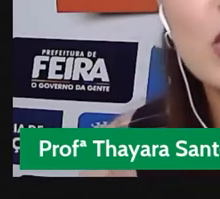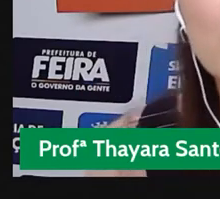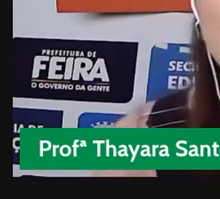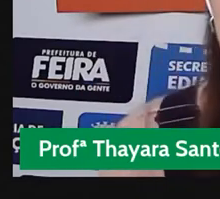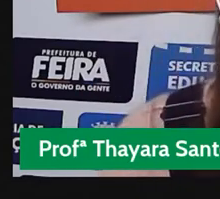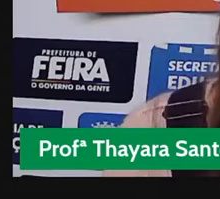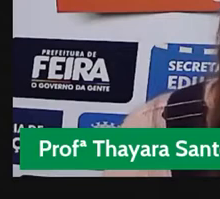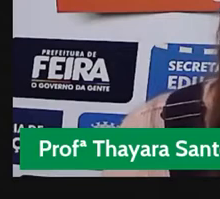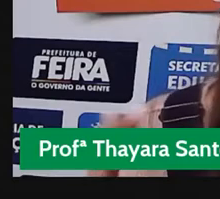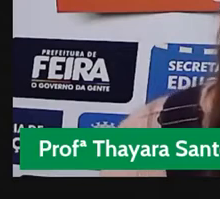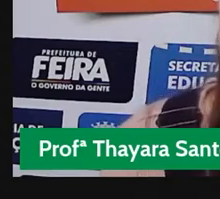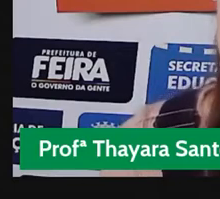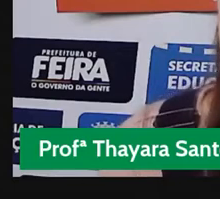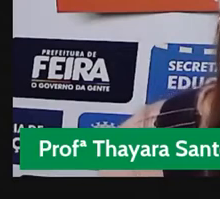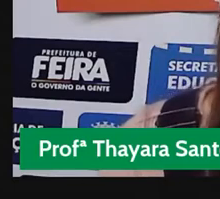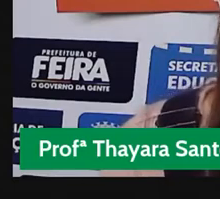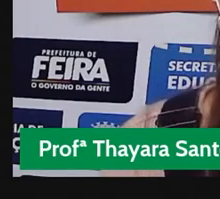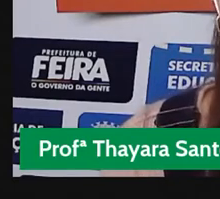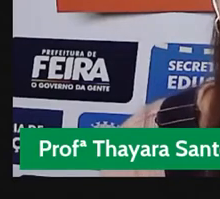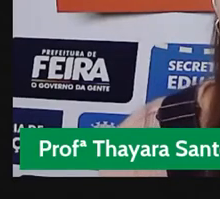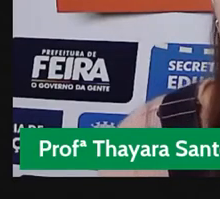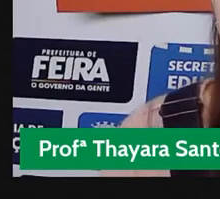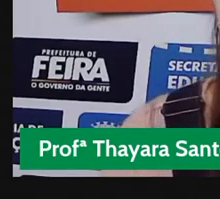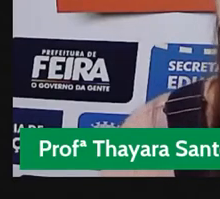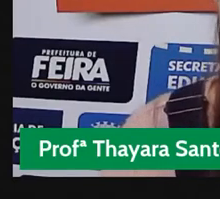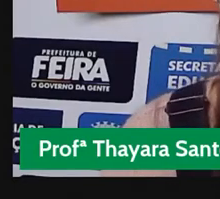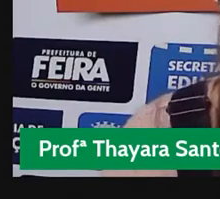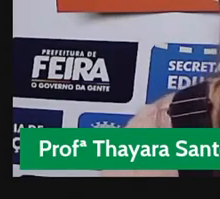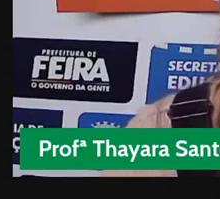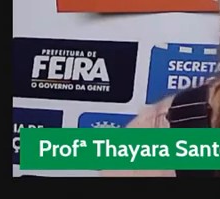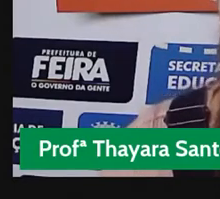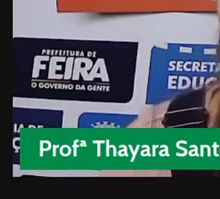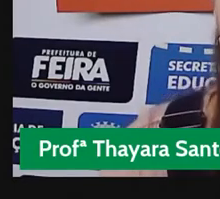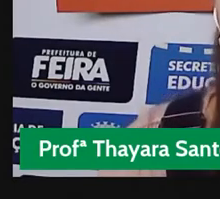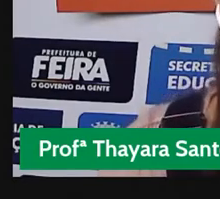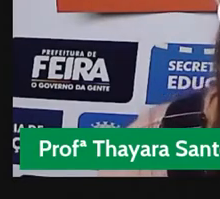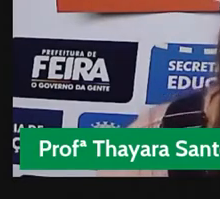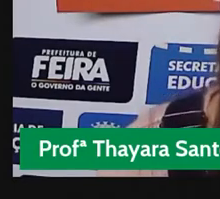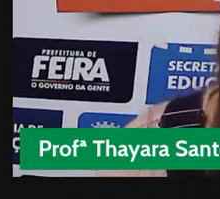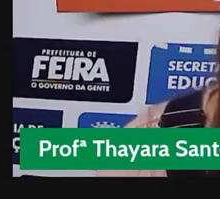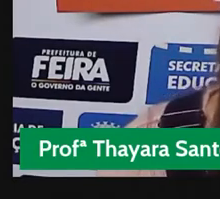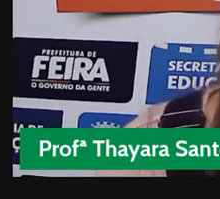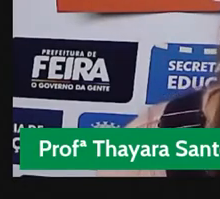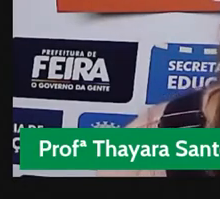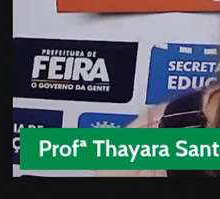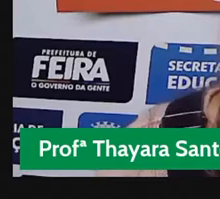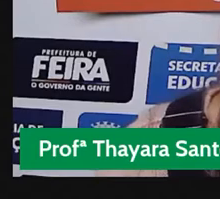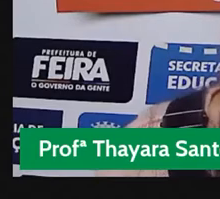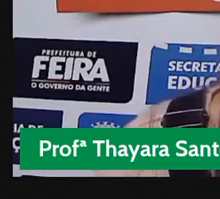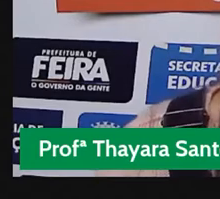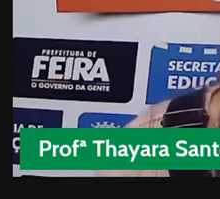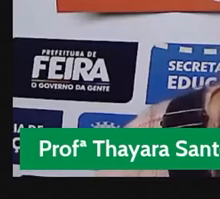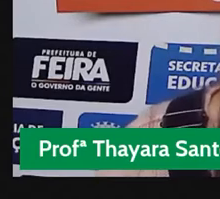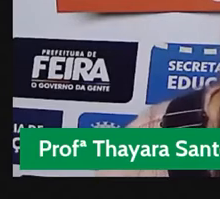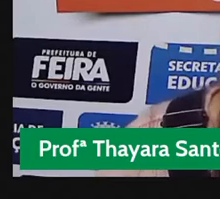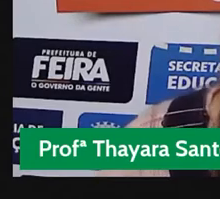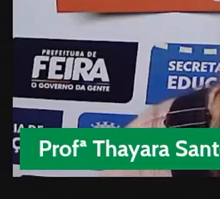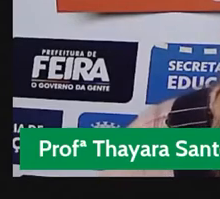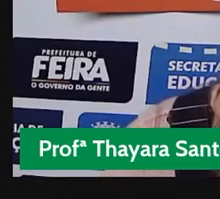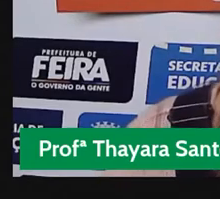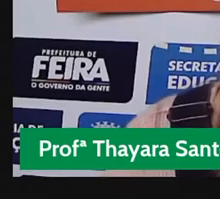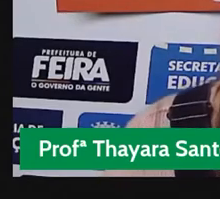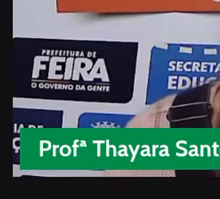viu um pouquinho também sobre o efeito estufa e mais adiante a gente vai ver sobre aquecimento global bom então a gente viu que a